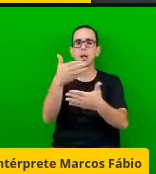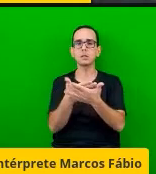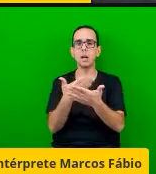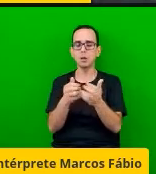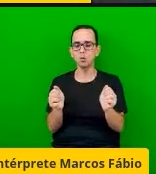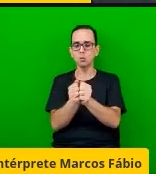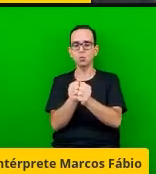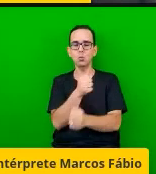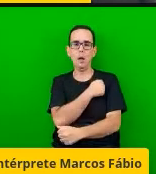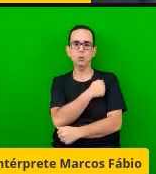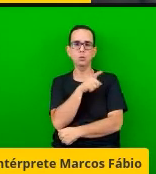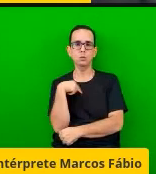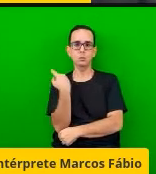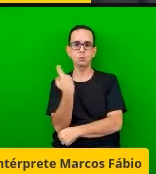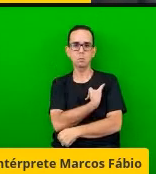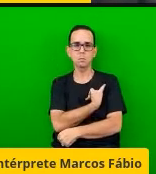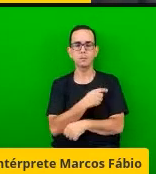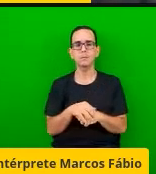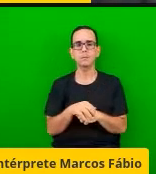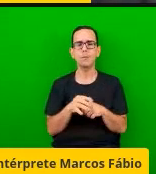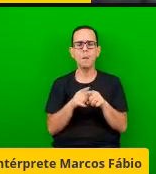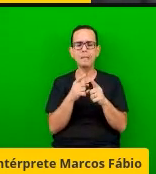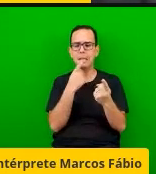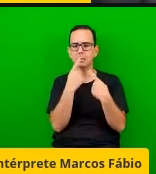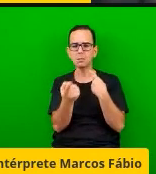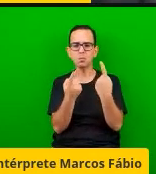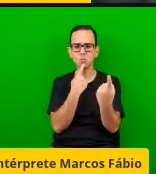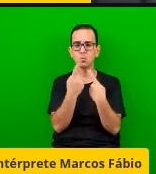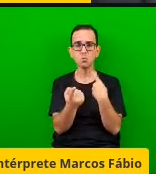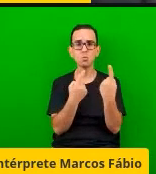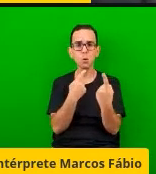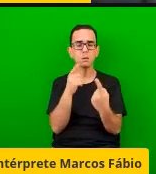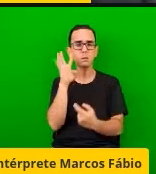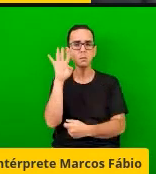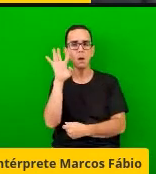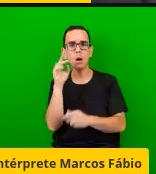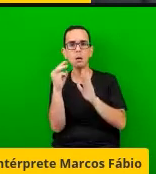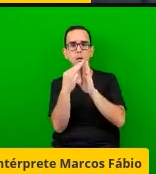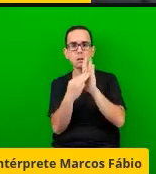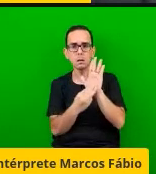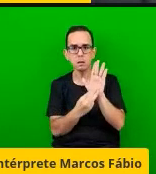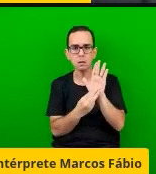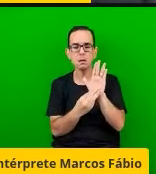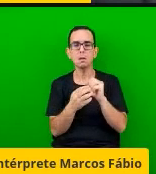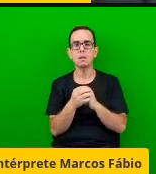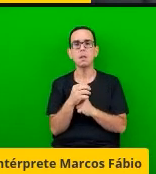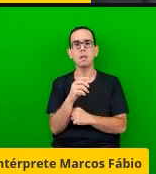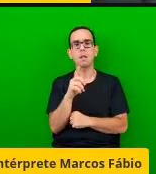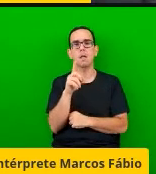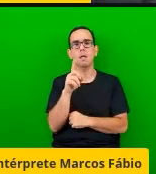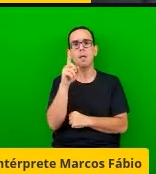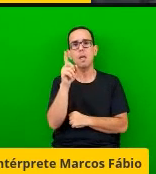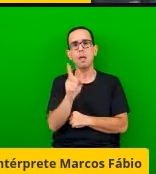alunos. Só que essas distinções teóricas, metodológicas, novamente, elas posso considerar